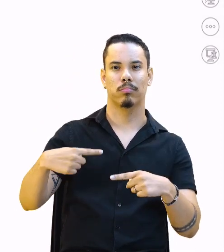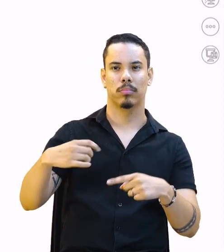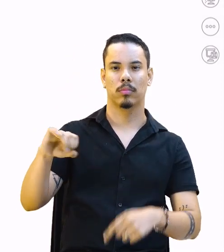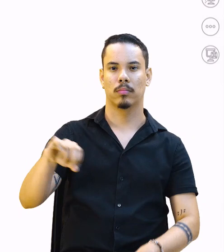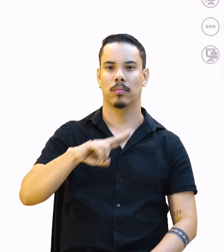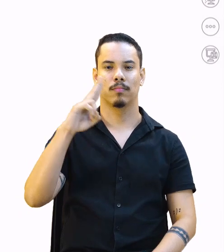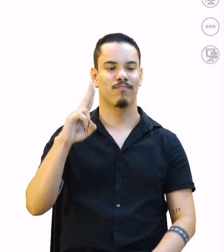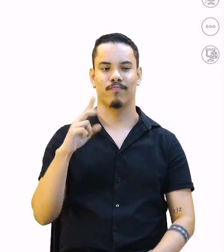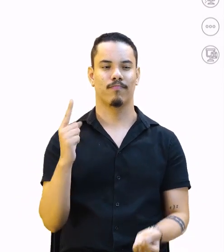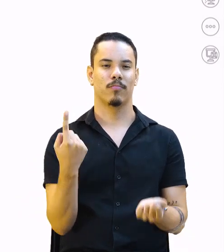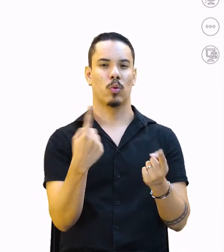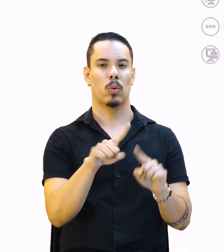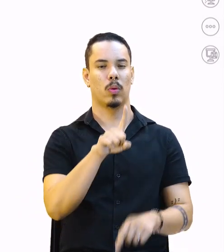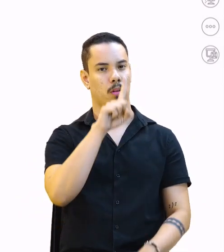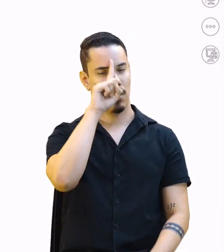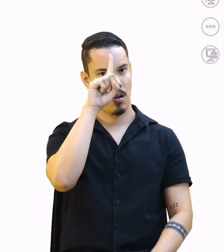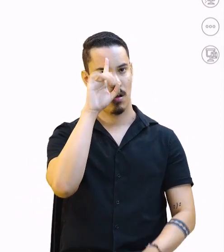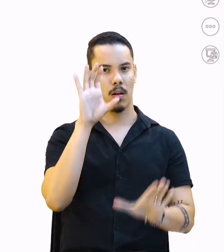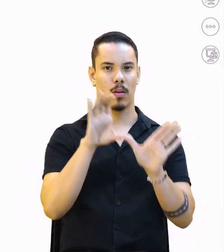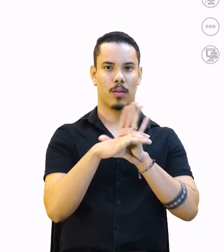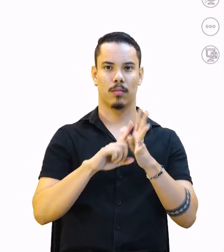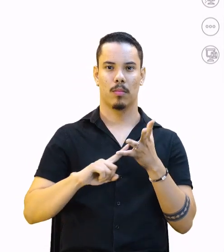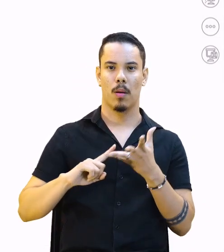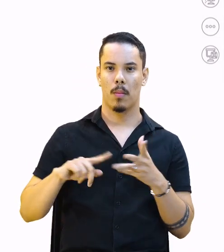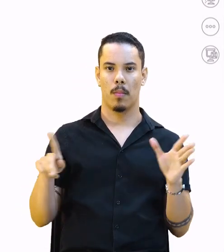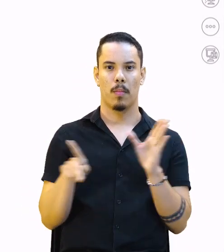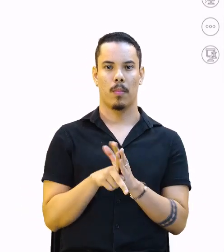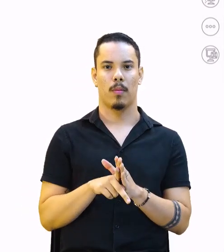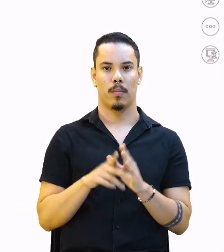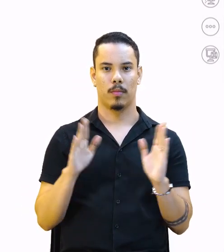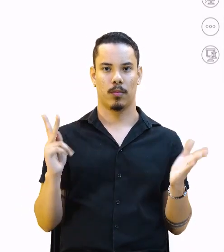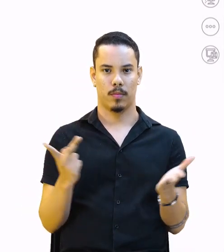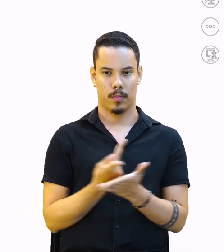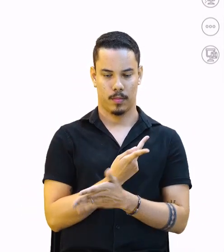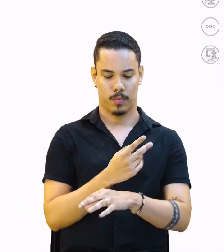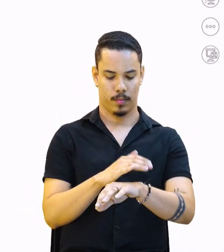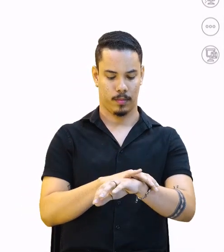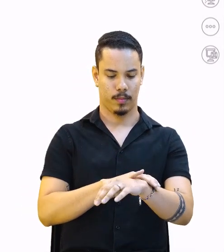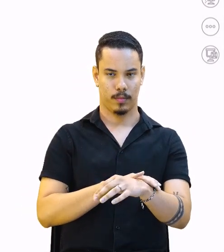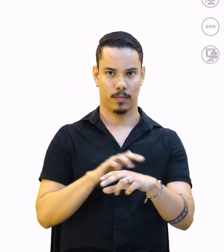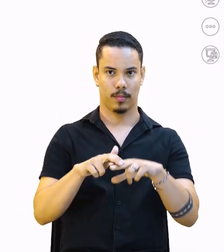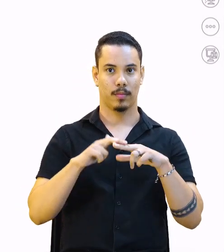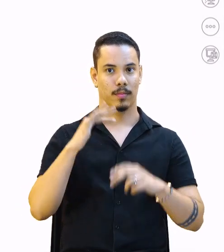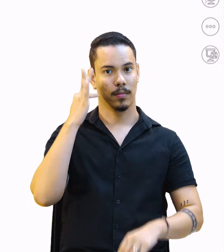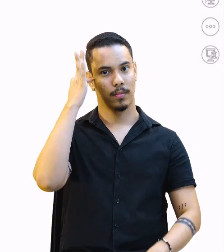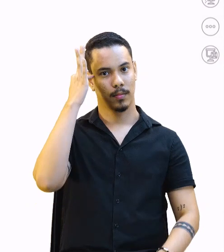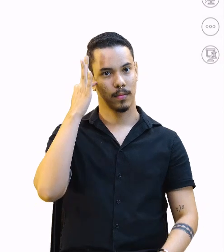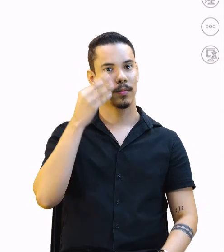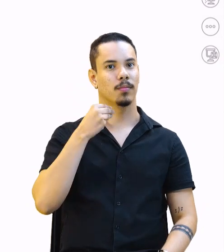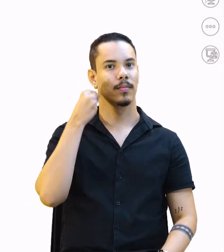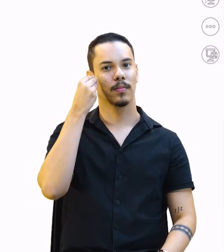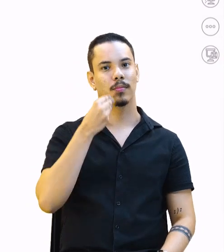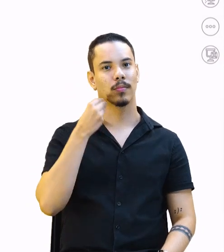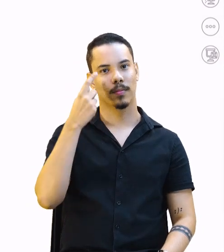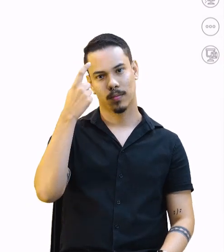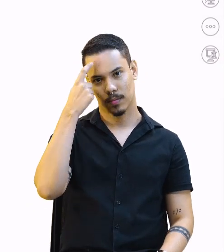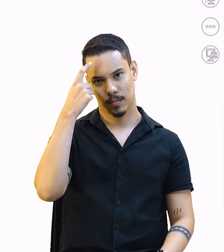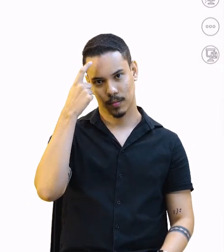e os conceitos com as quais se depara. A filosofia é a experiência de um